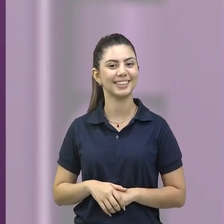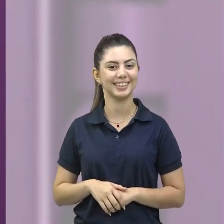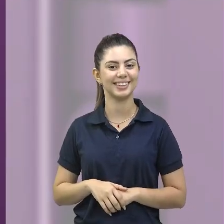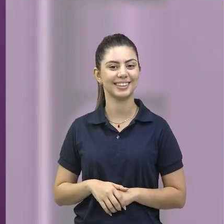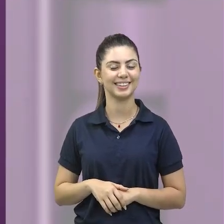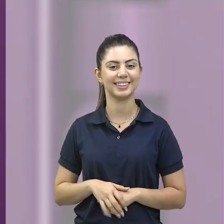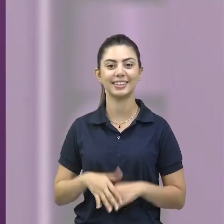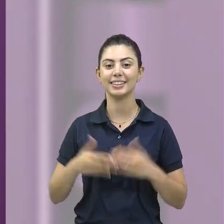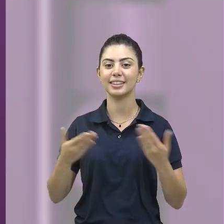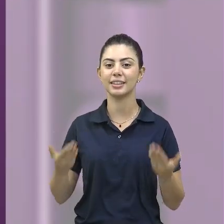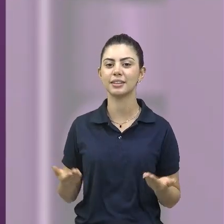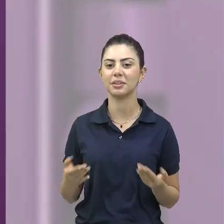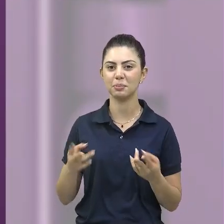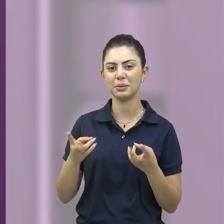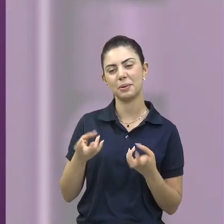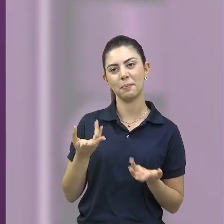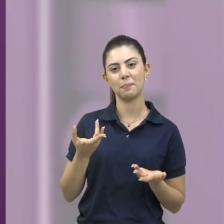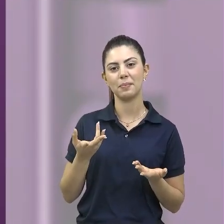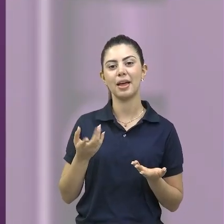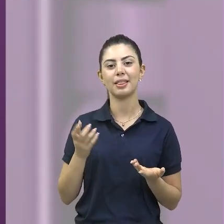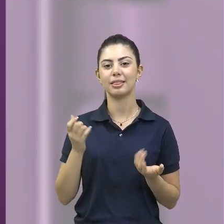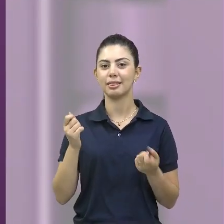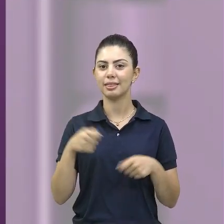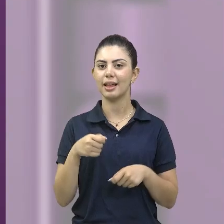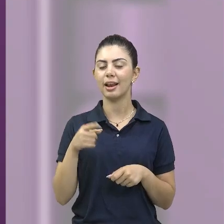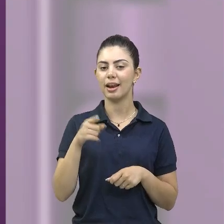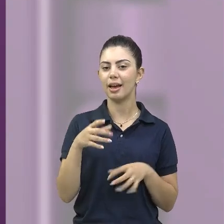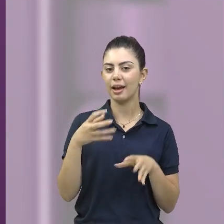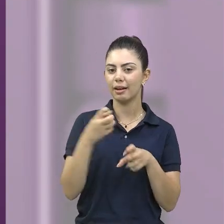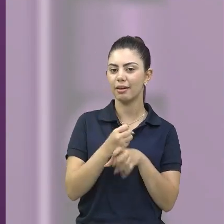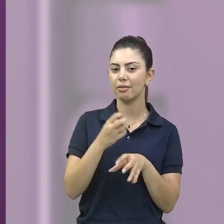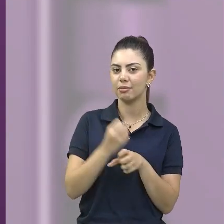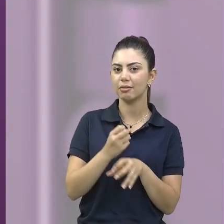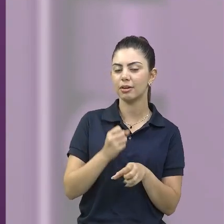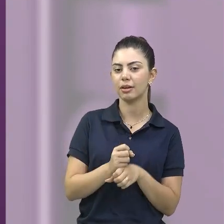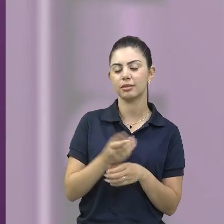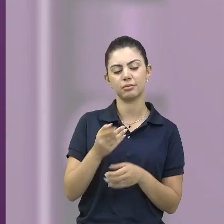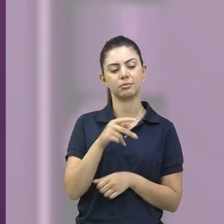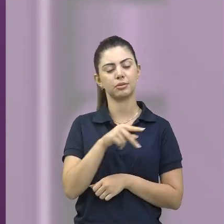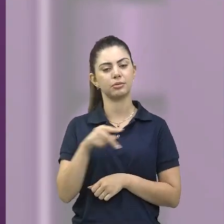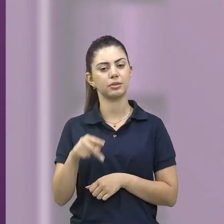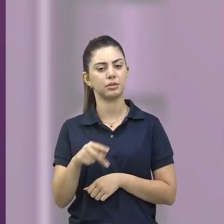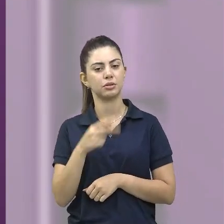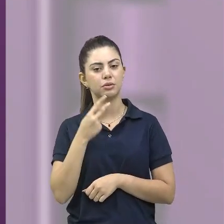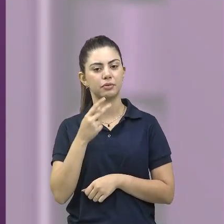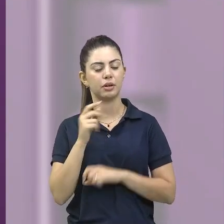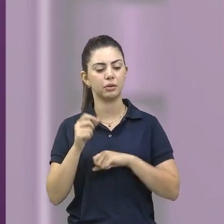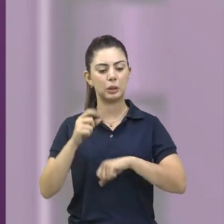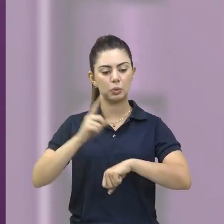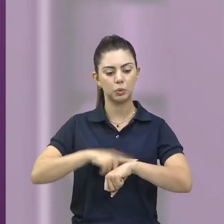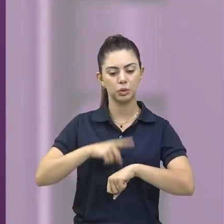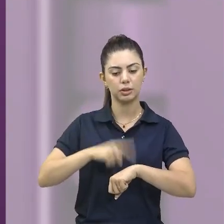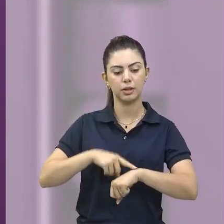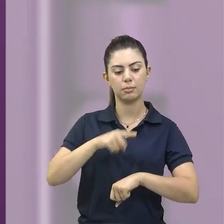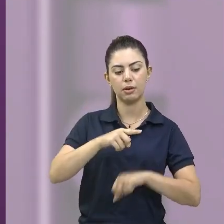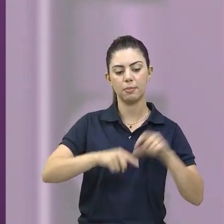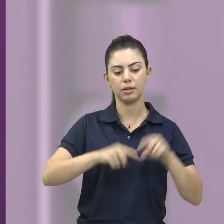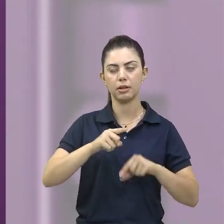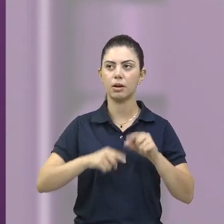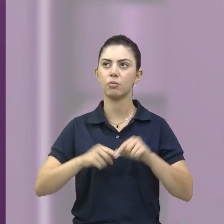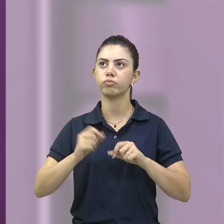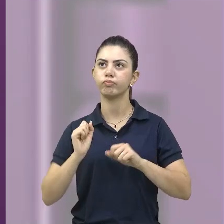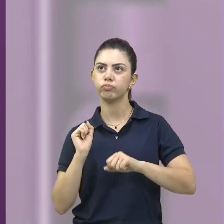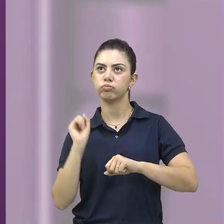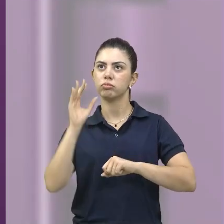Né? Fica um negócio assim meio fugaz, né? A gente calculando assim, pô, professor, está dizendo que o tempo que leva para o objeto alcançar,